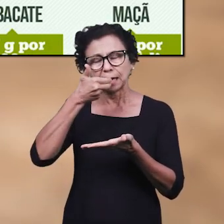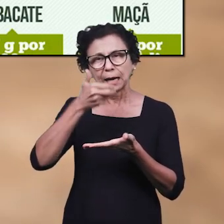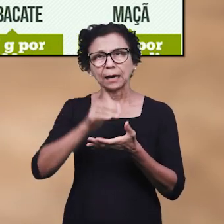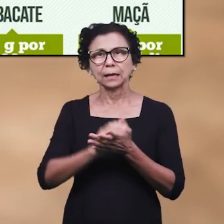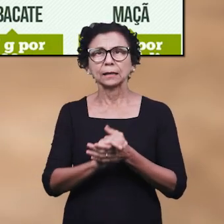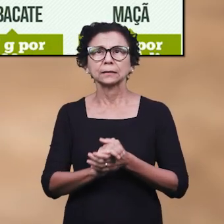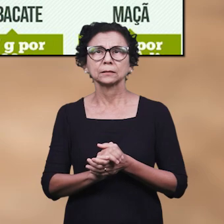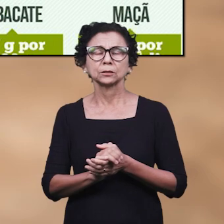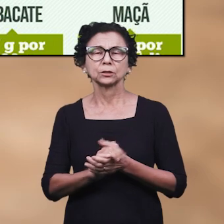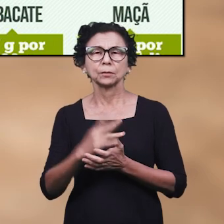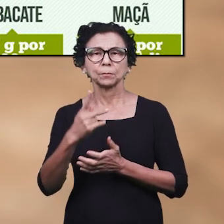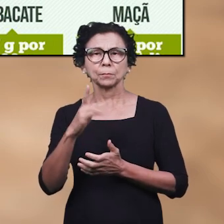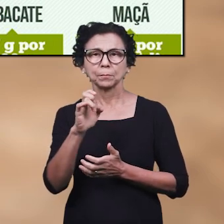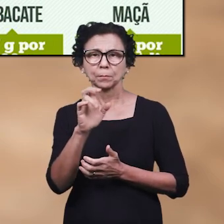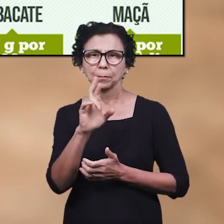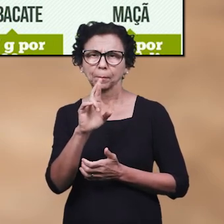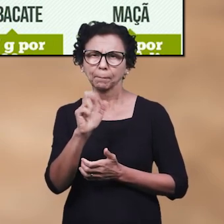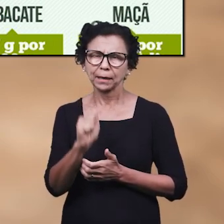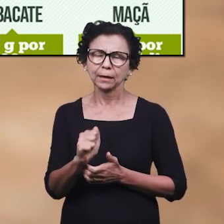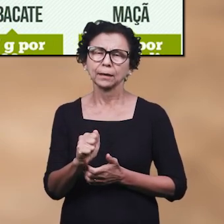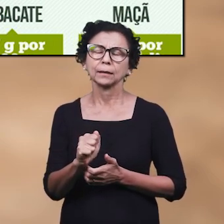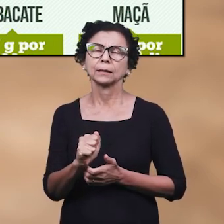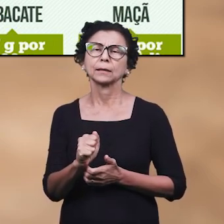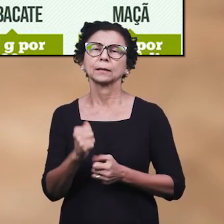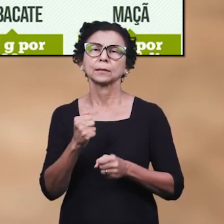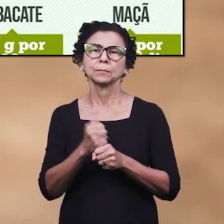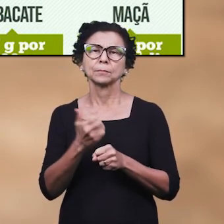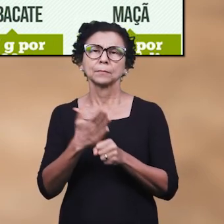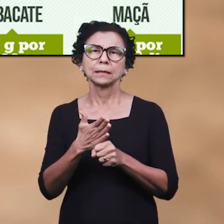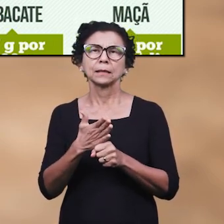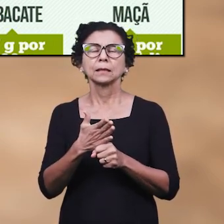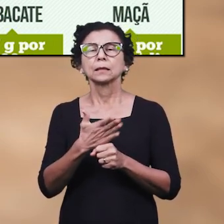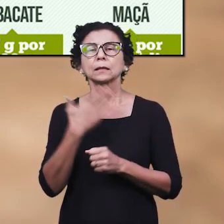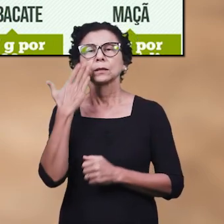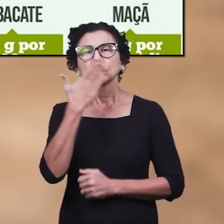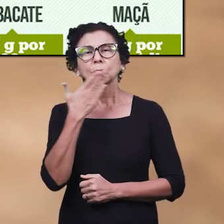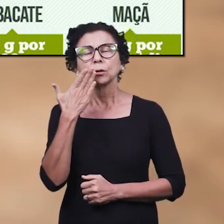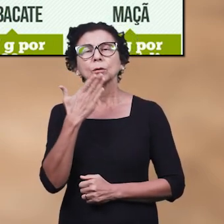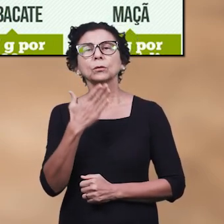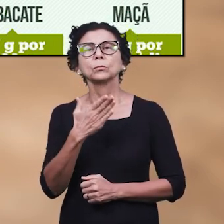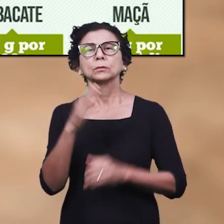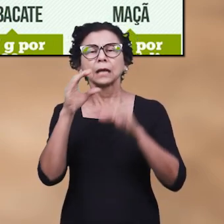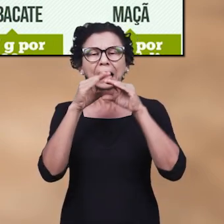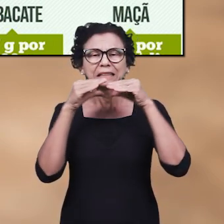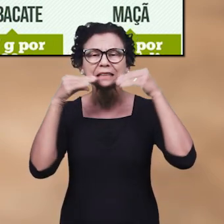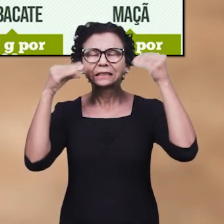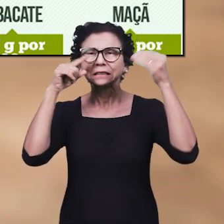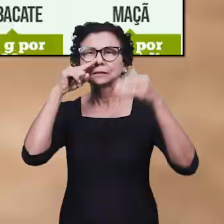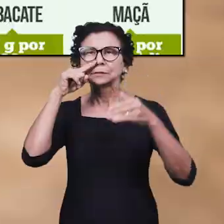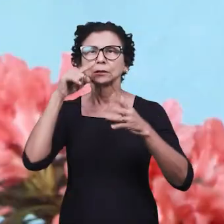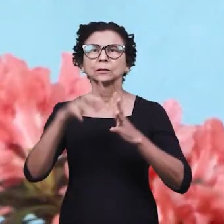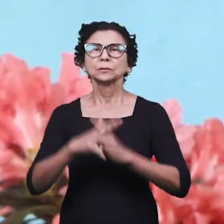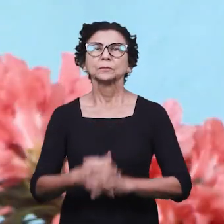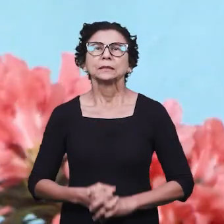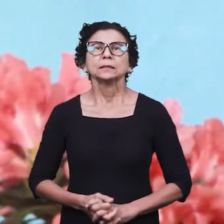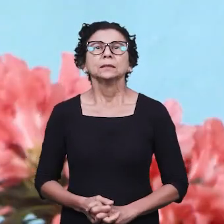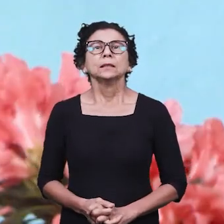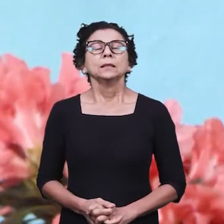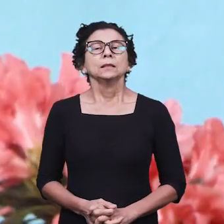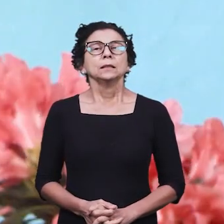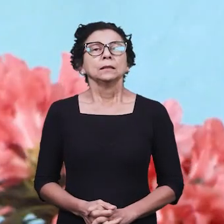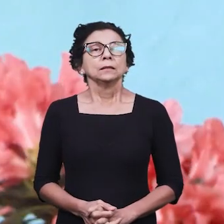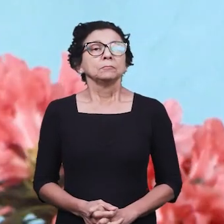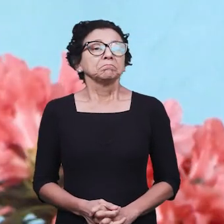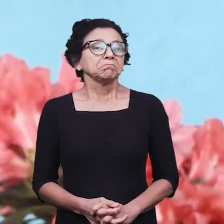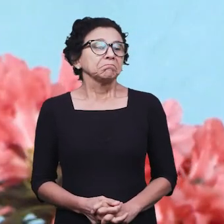batata doce, milho e ali alguns leguminosos, né, que estão demonstrados. Né?